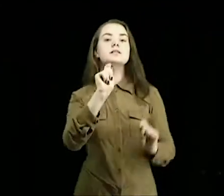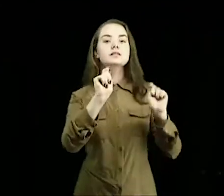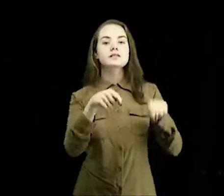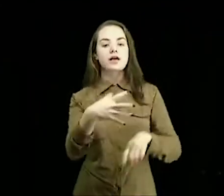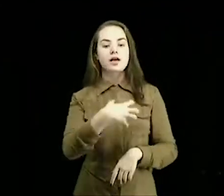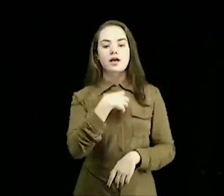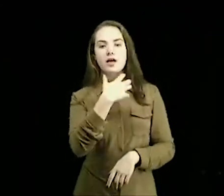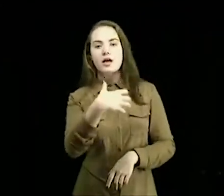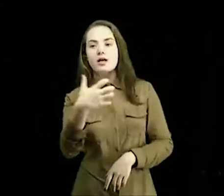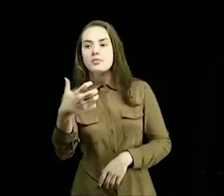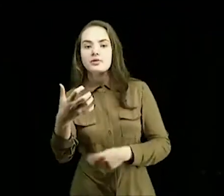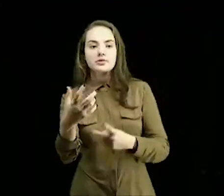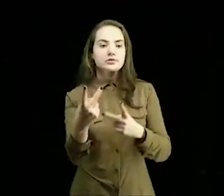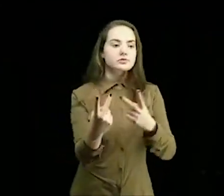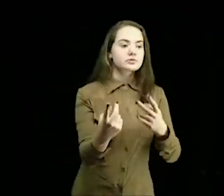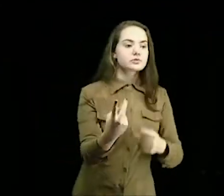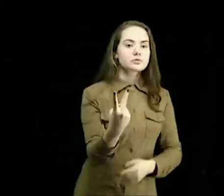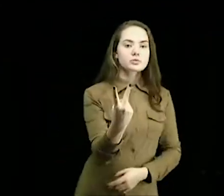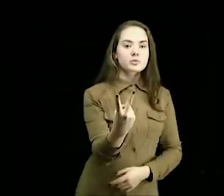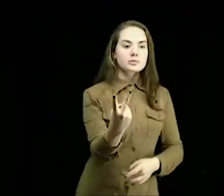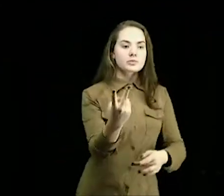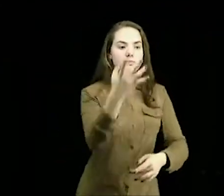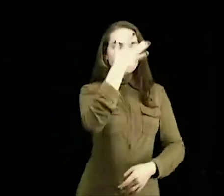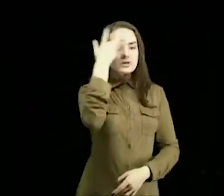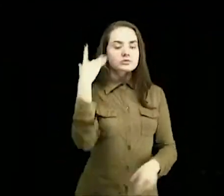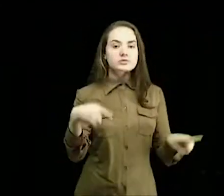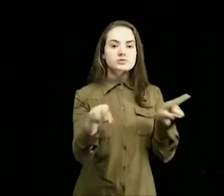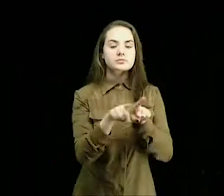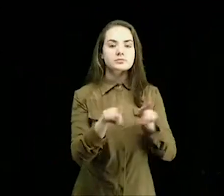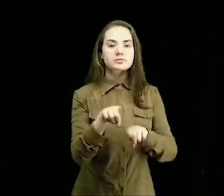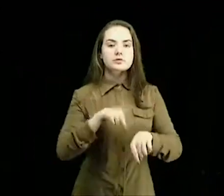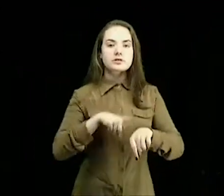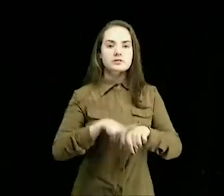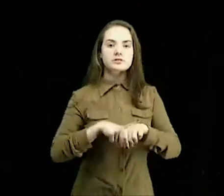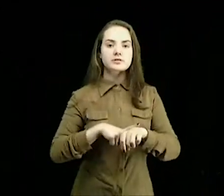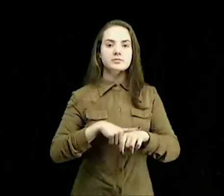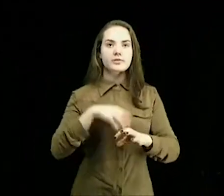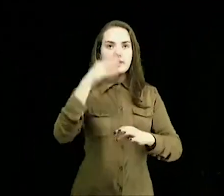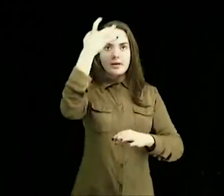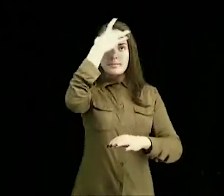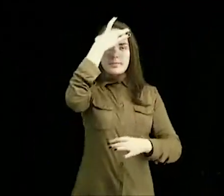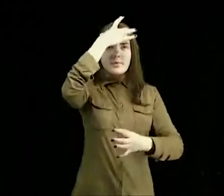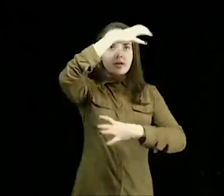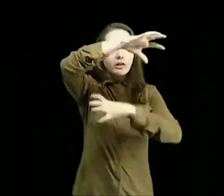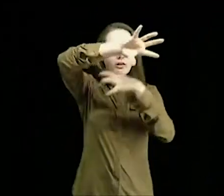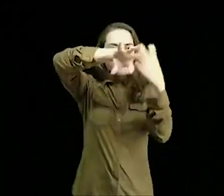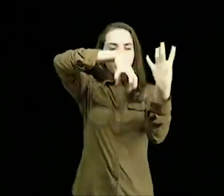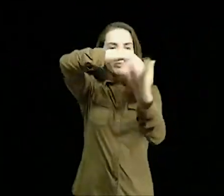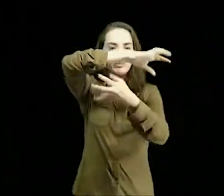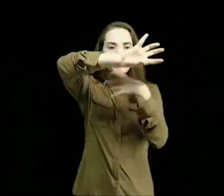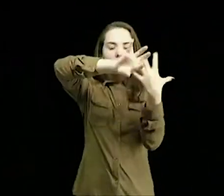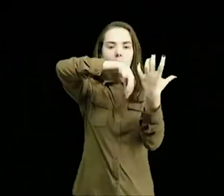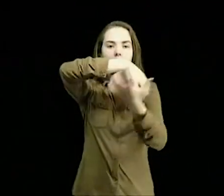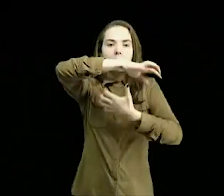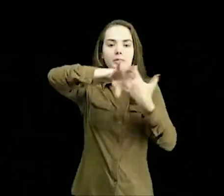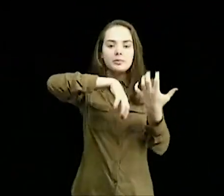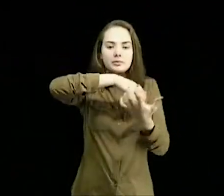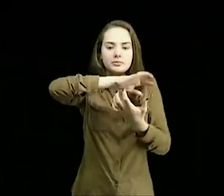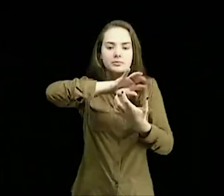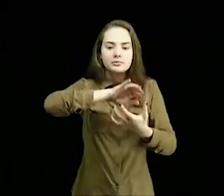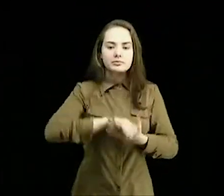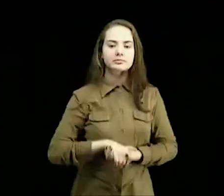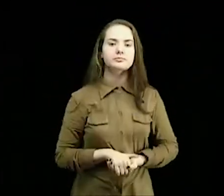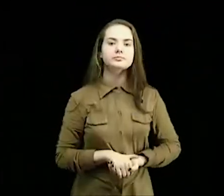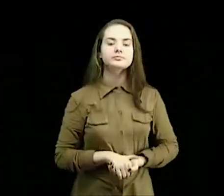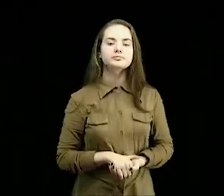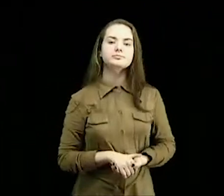por duas pessoas ao mesmo tempo. Pior do que isso. A mente fica embaralhada. Ele diz, para de andar